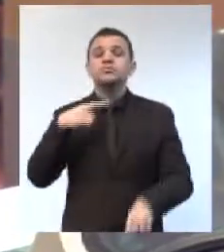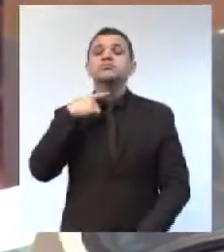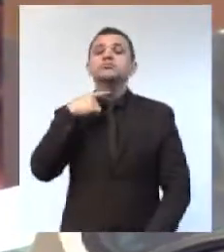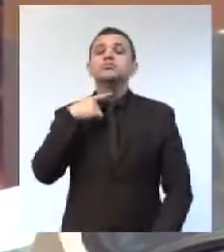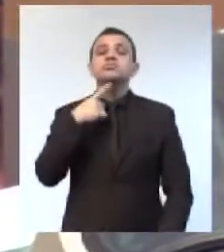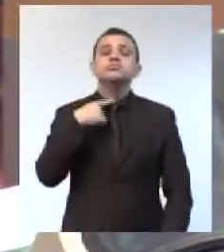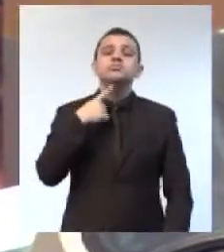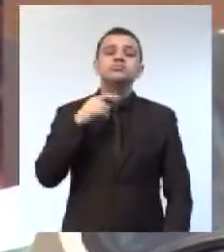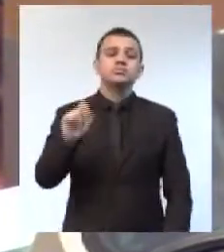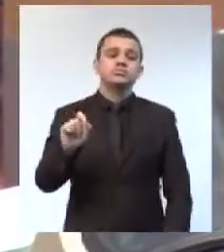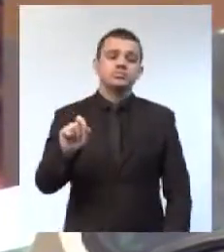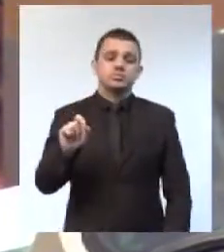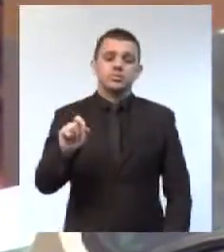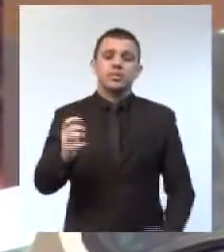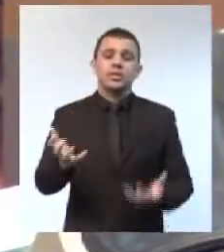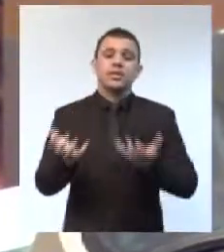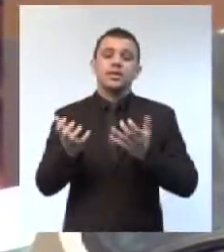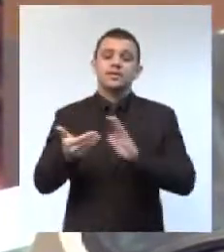uma forma